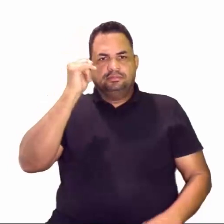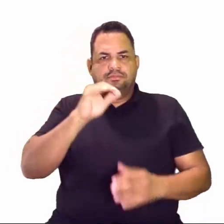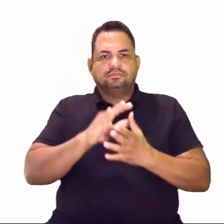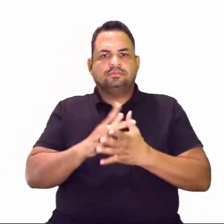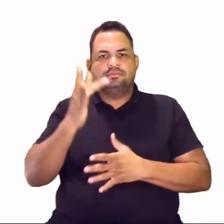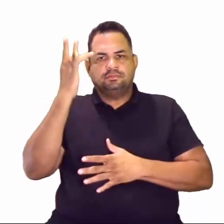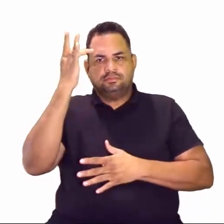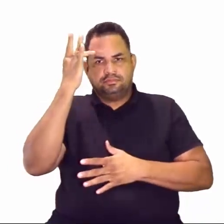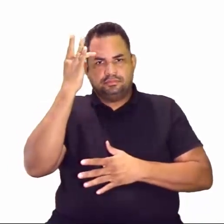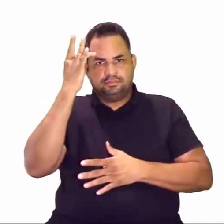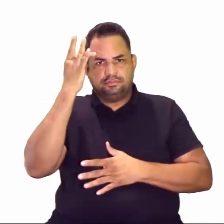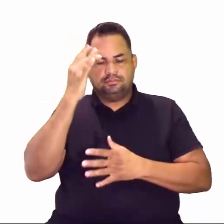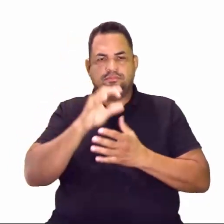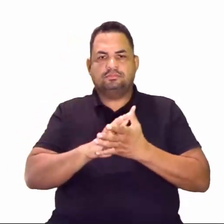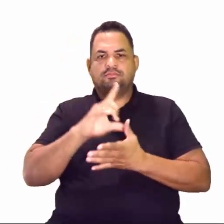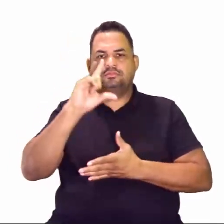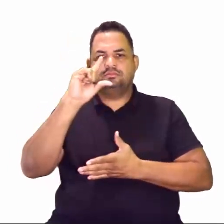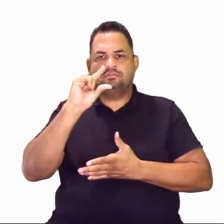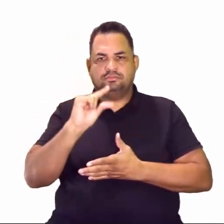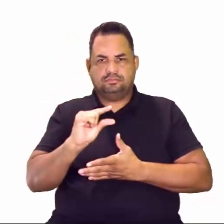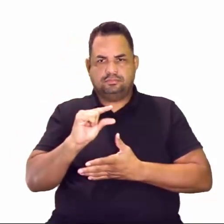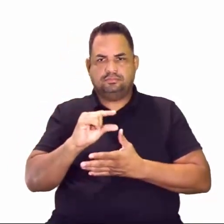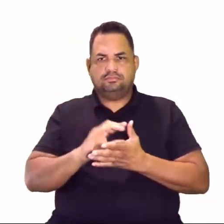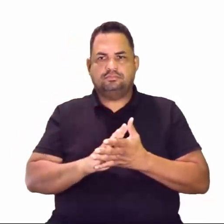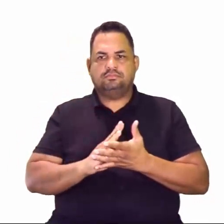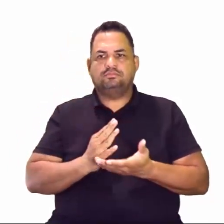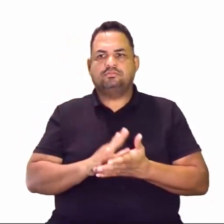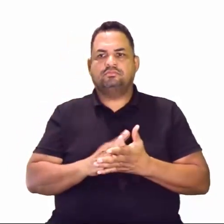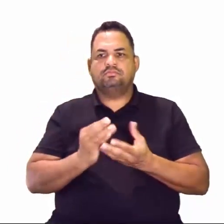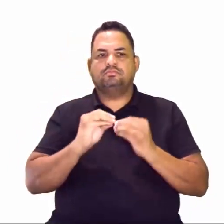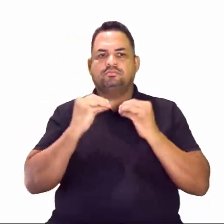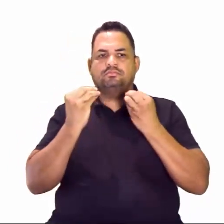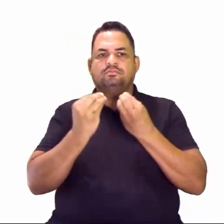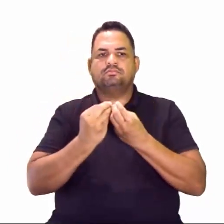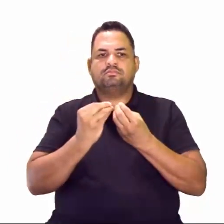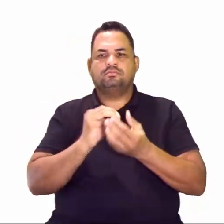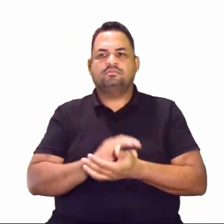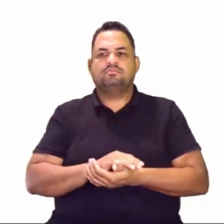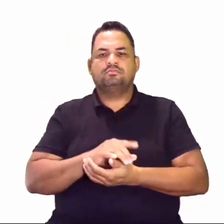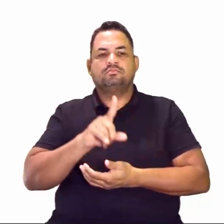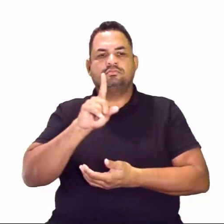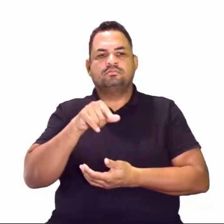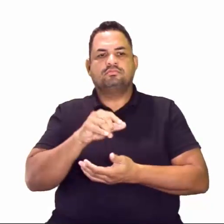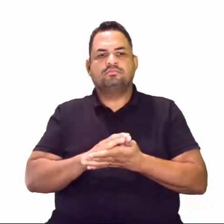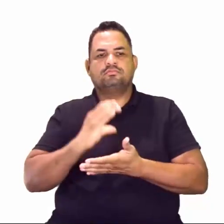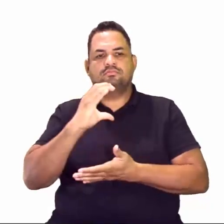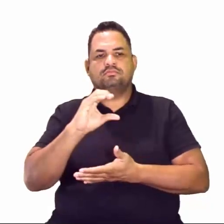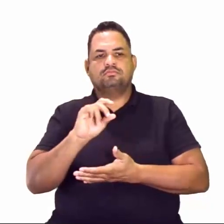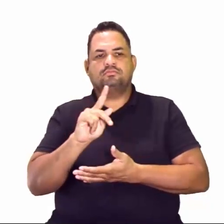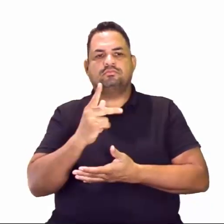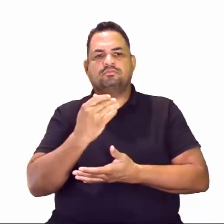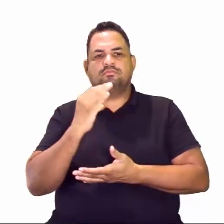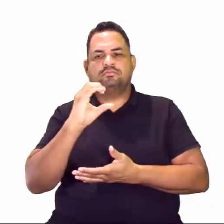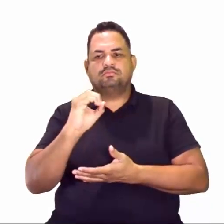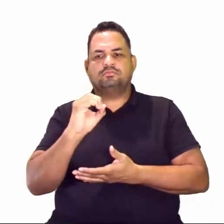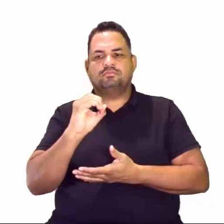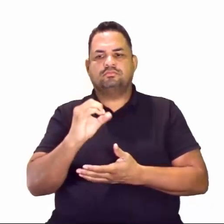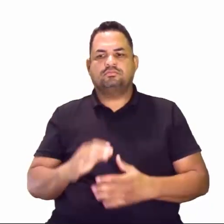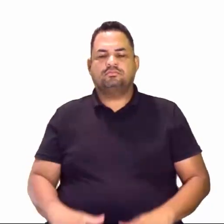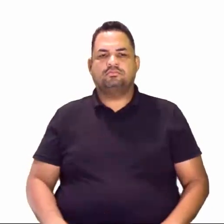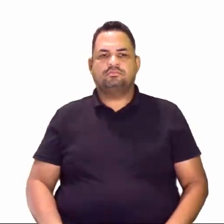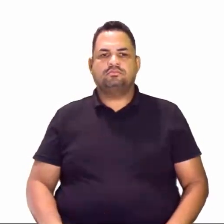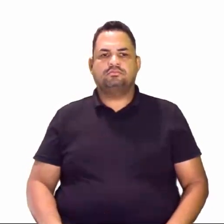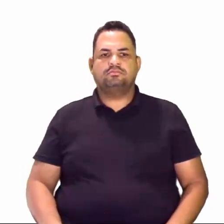Sabe-se que a fórmula empírica ou mínima dessa substância é